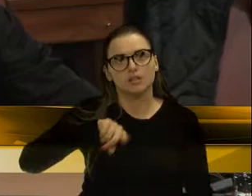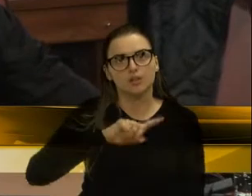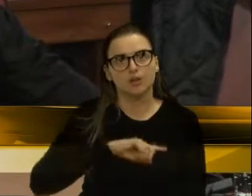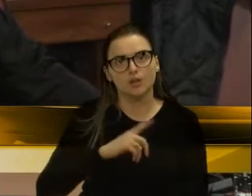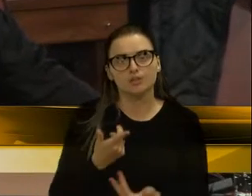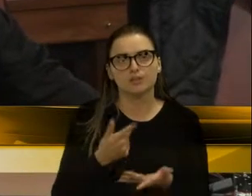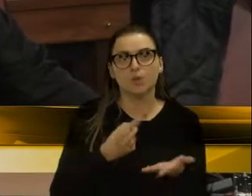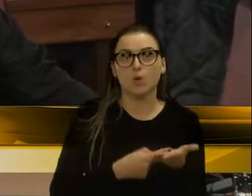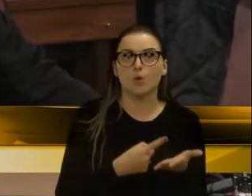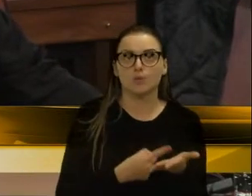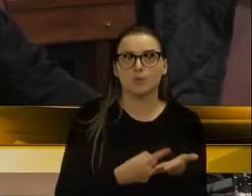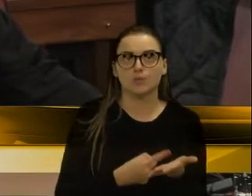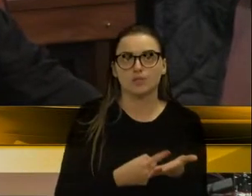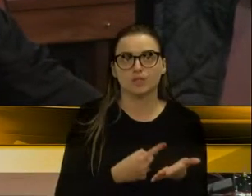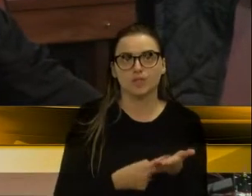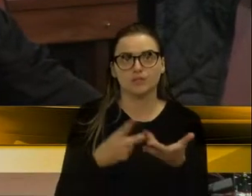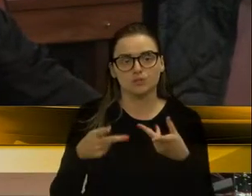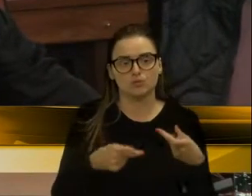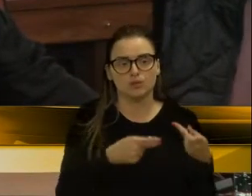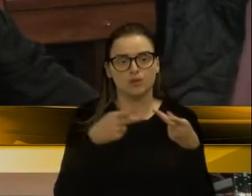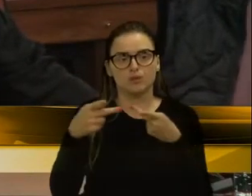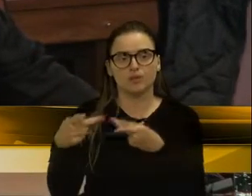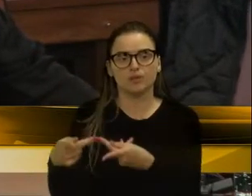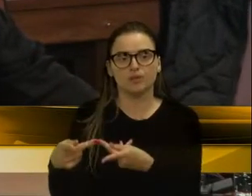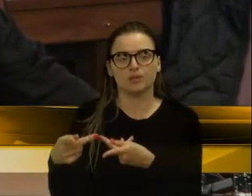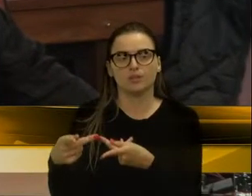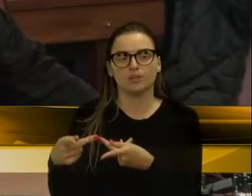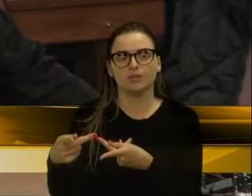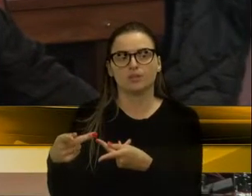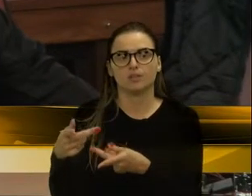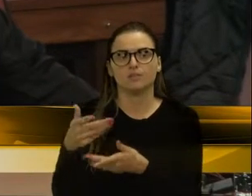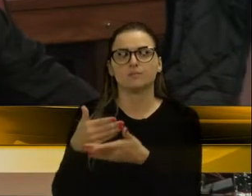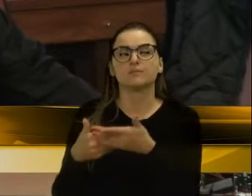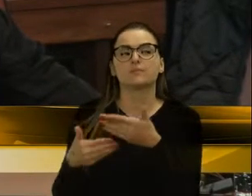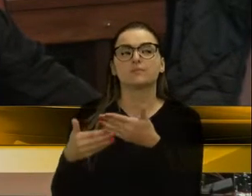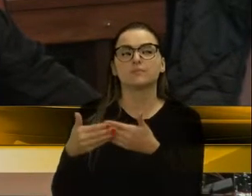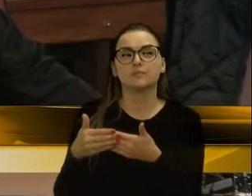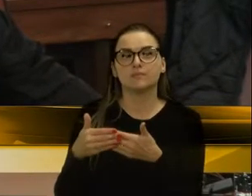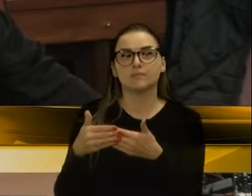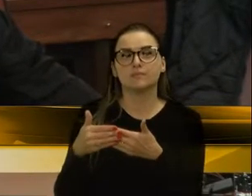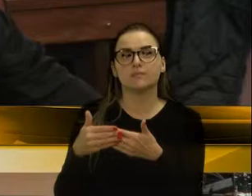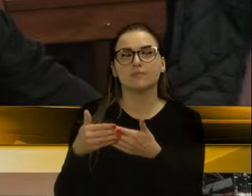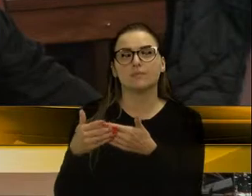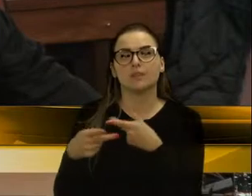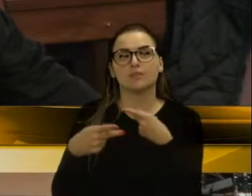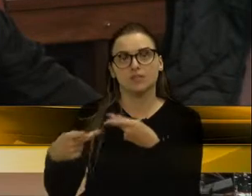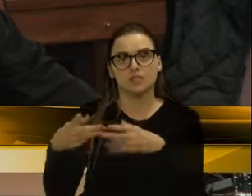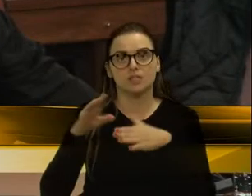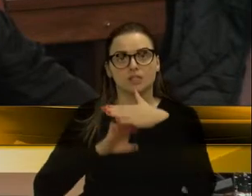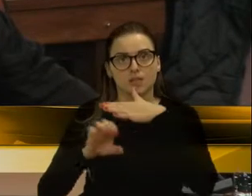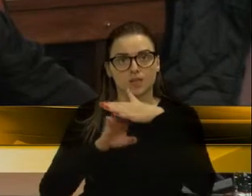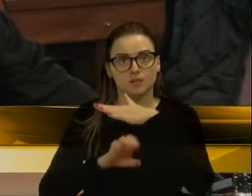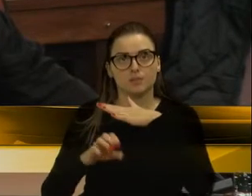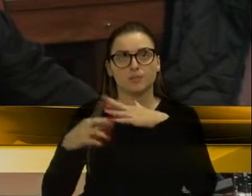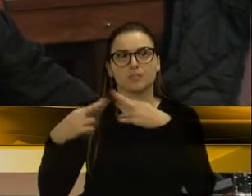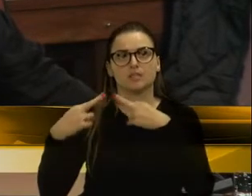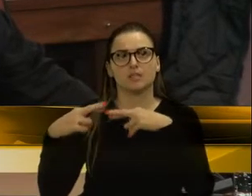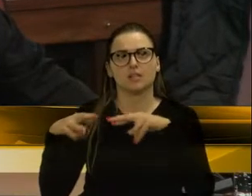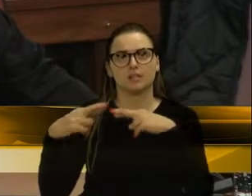a agendar somos uma visita coletiva de todos os vereadores ao grupo andam ea empresa marcopolo